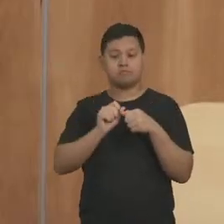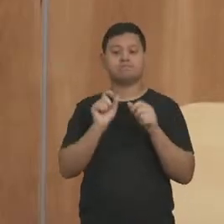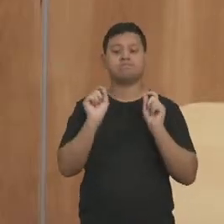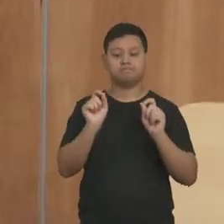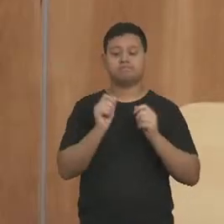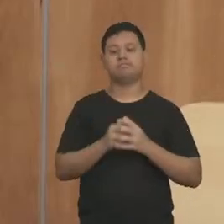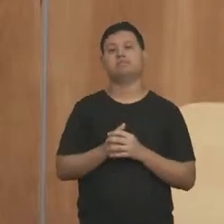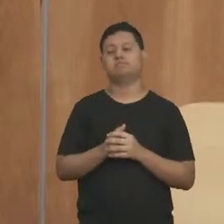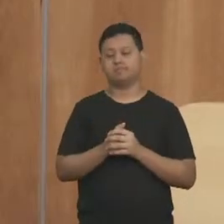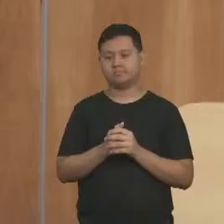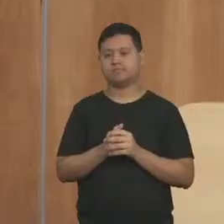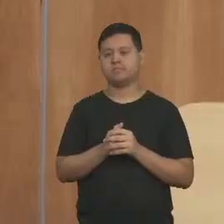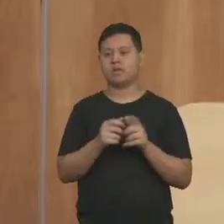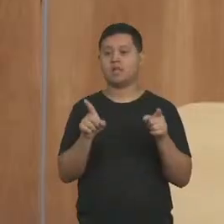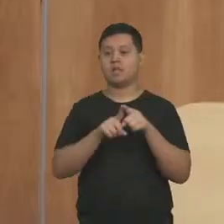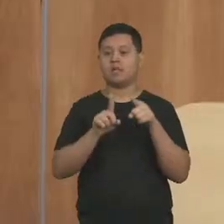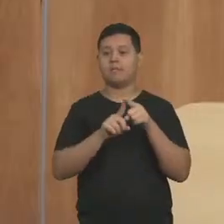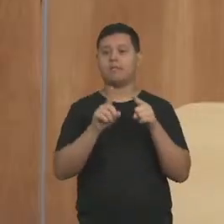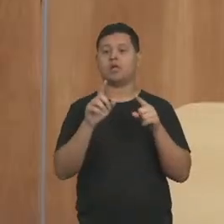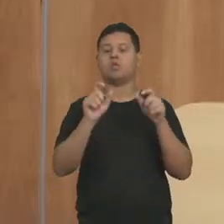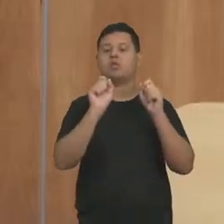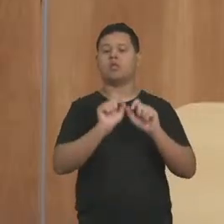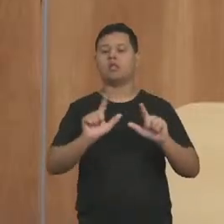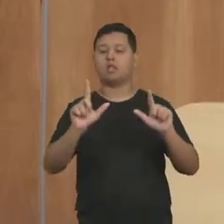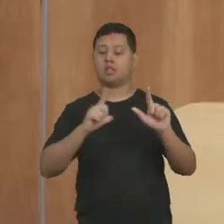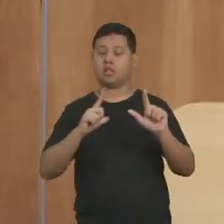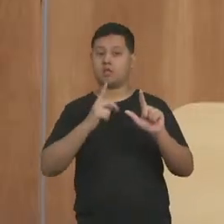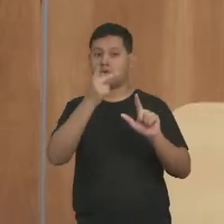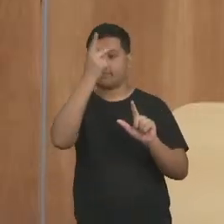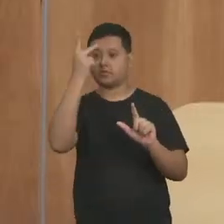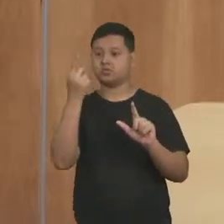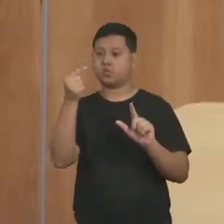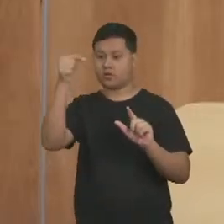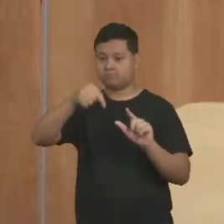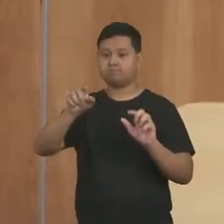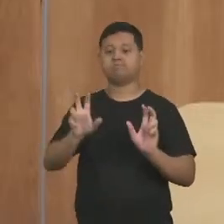Inclusive, dentro do quadro do conselho tem um representante da Câmara.